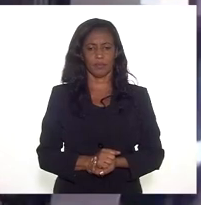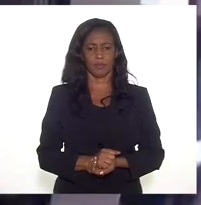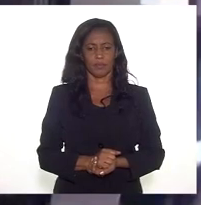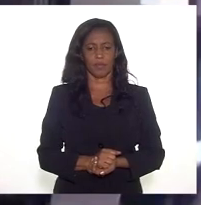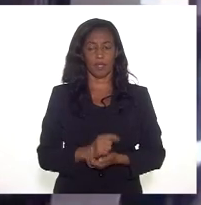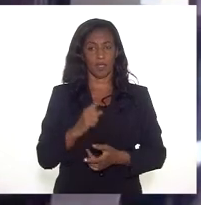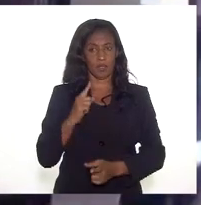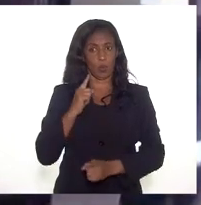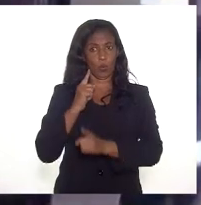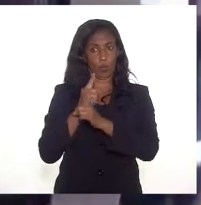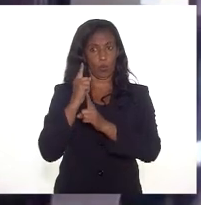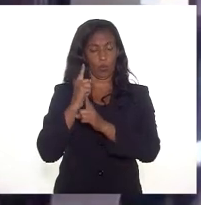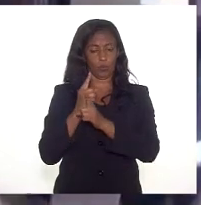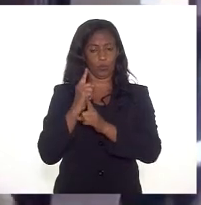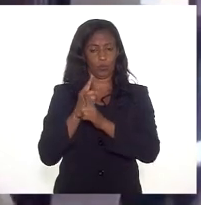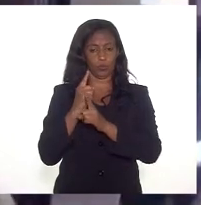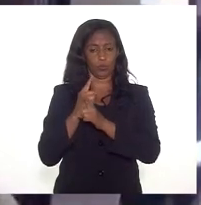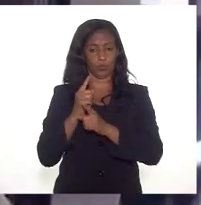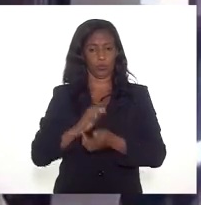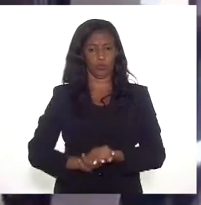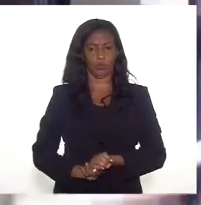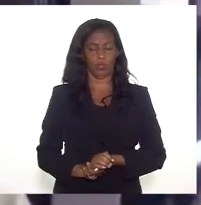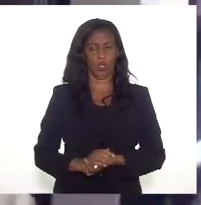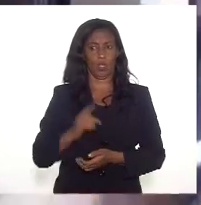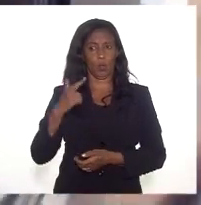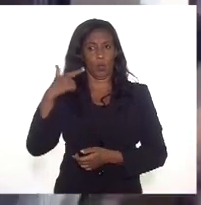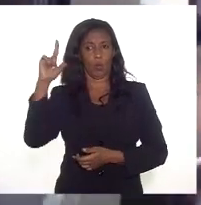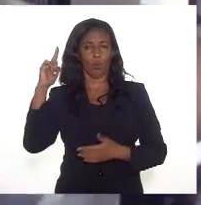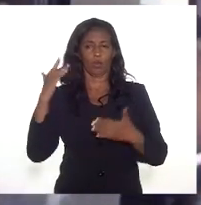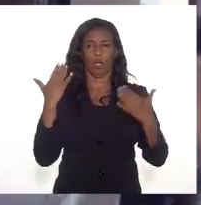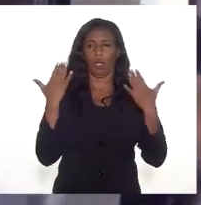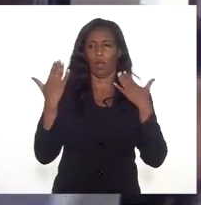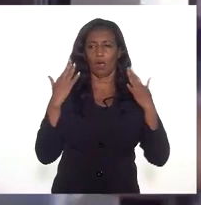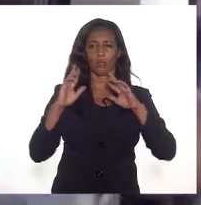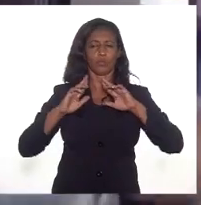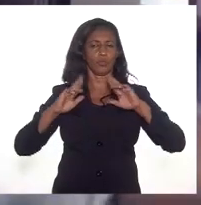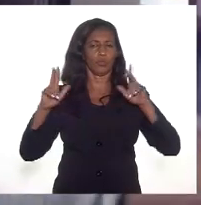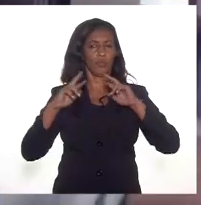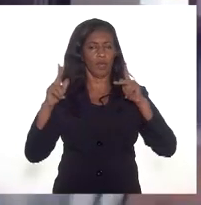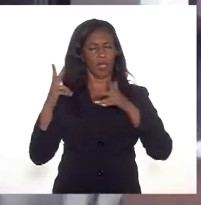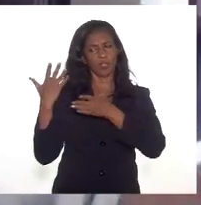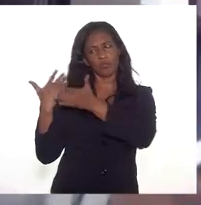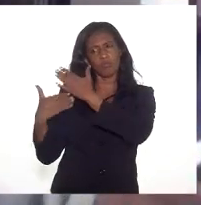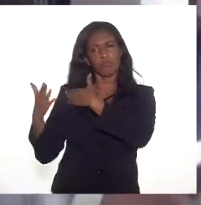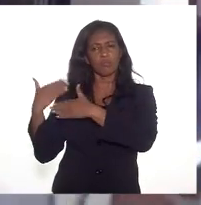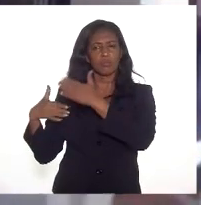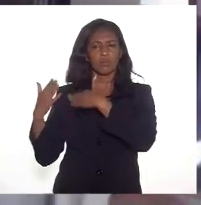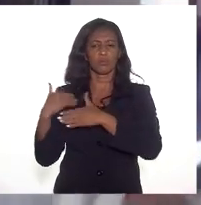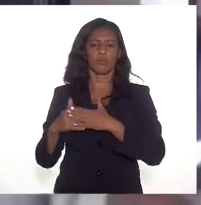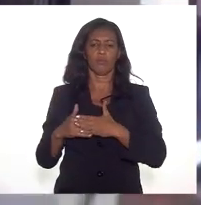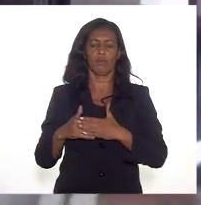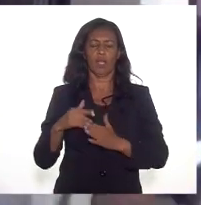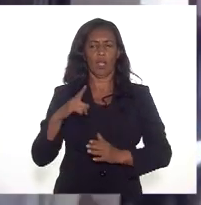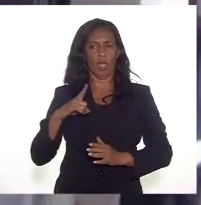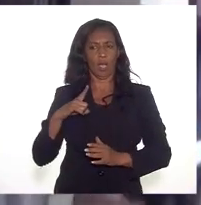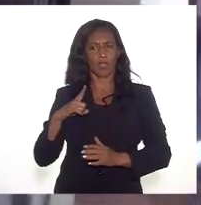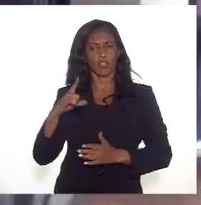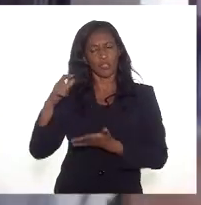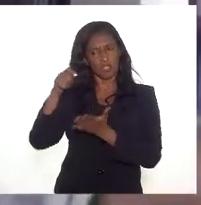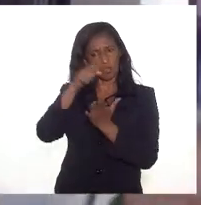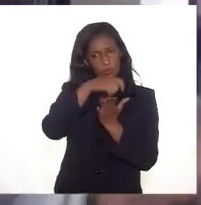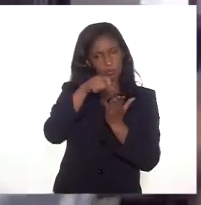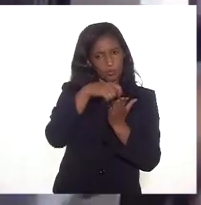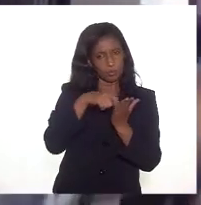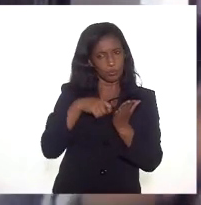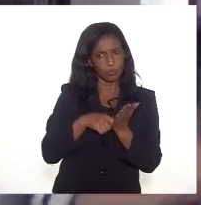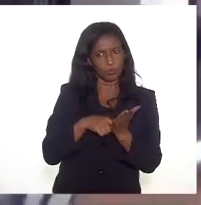este encontro. Né, é uma outra relação diferente do que existia anteriormente. A gente tem que deixar isso registrado. Há